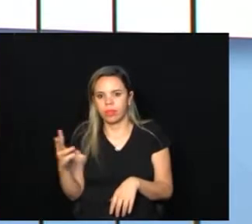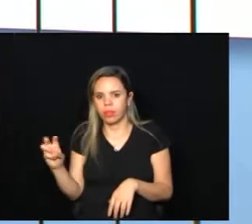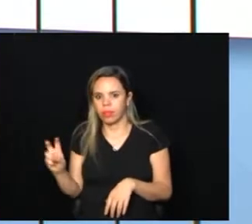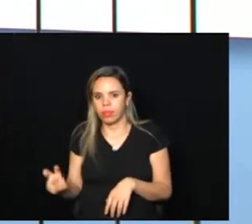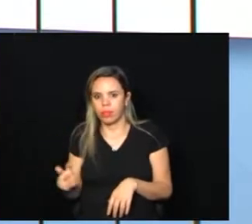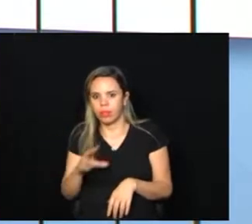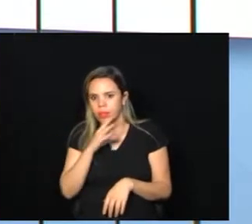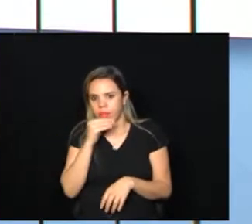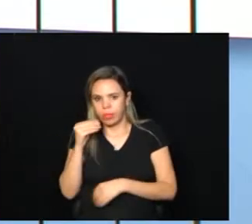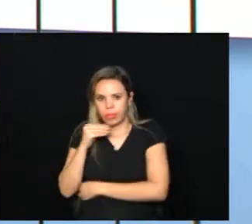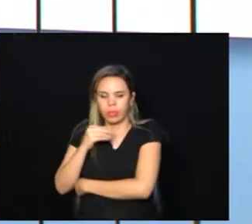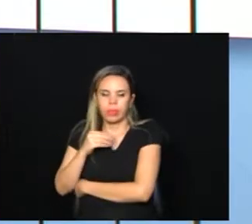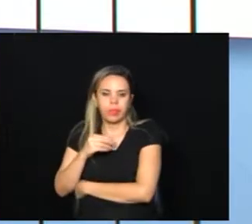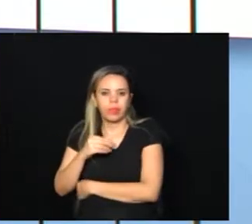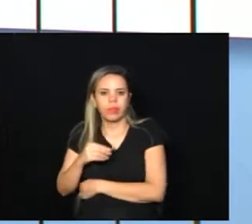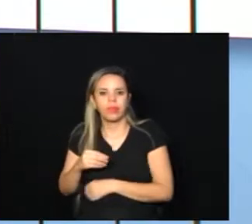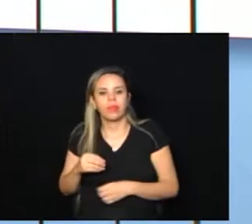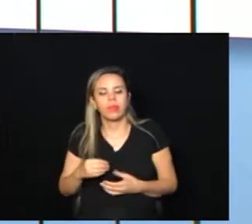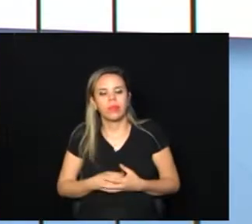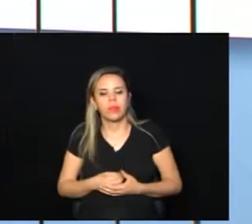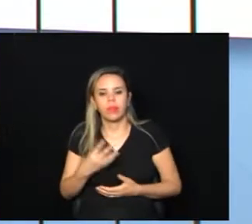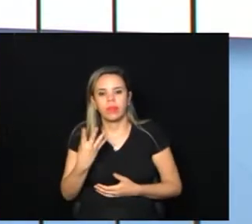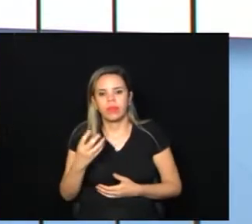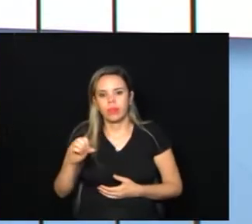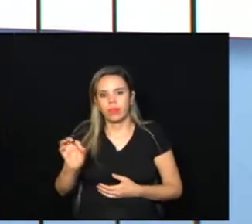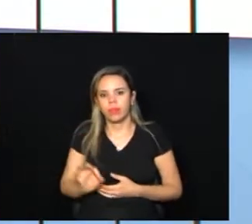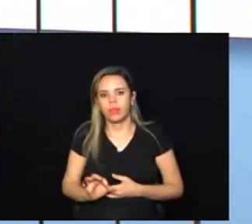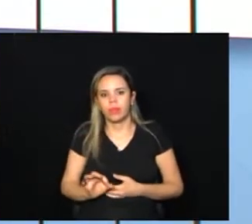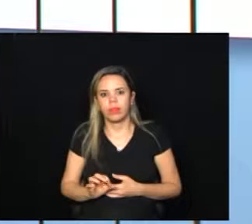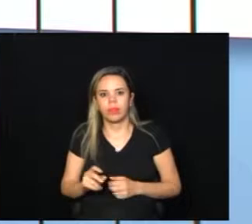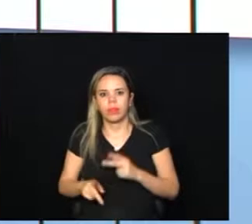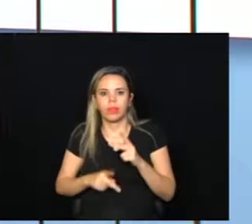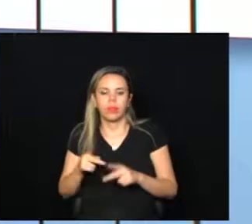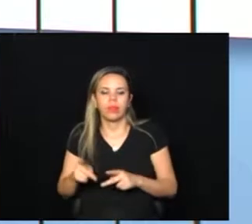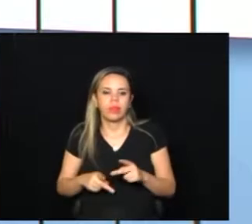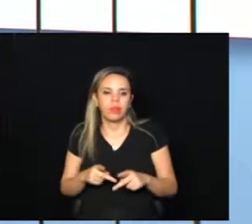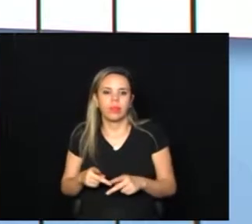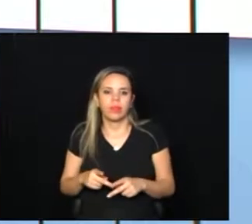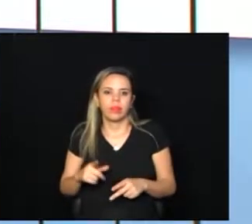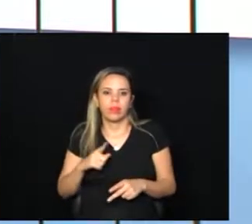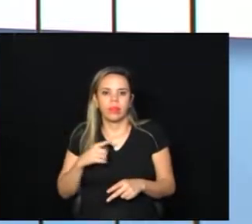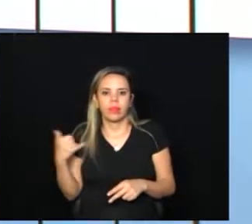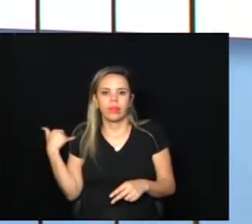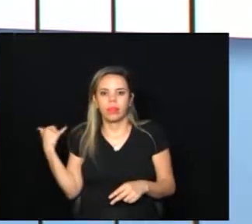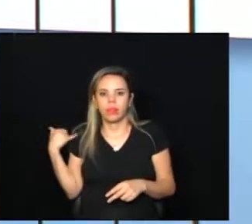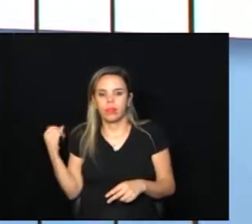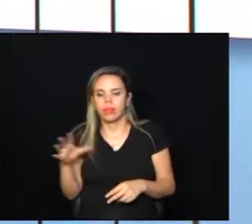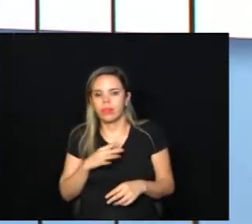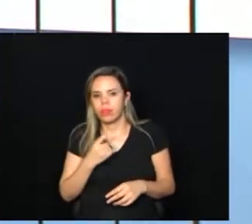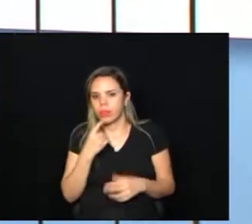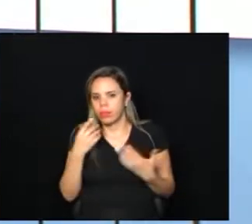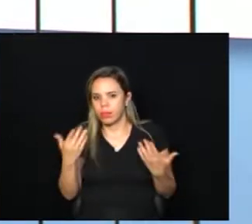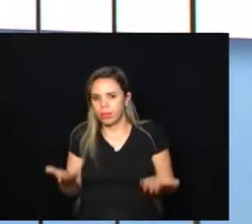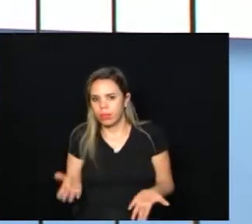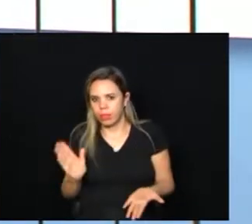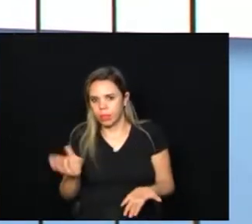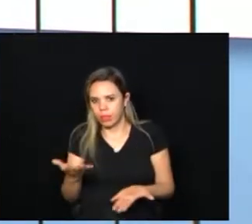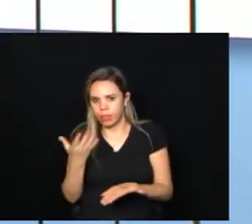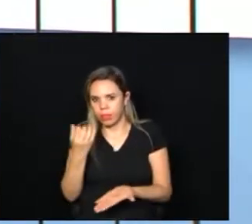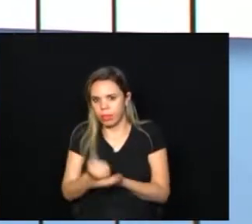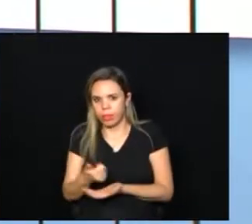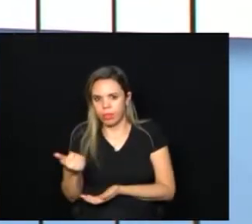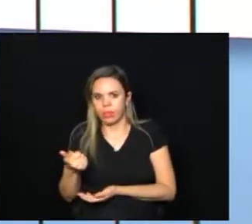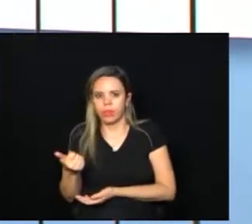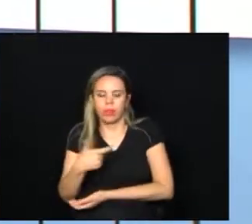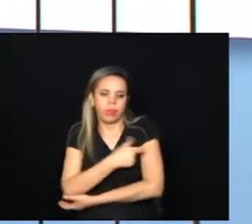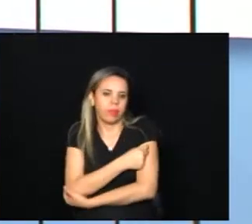54.335 adolescentes, ou seja, 49% da população que tem essa idade aqui na nossa cidade, que já receberam